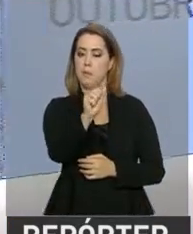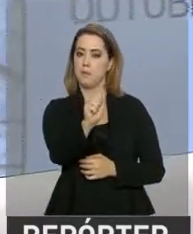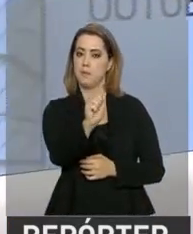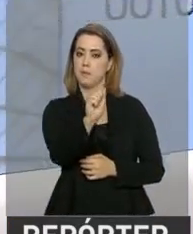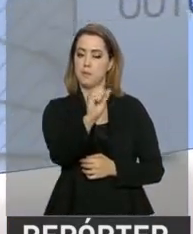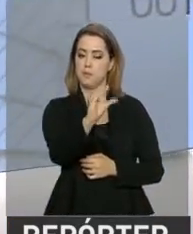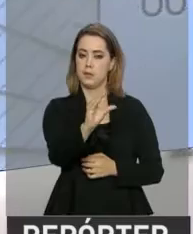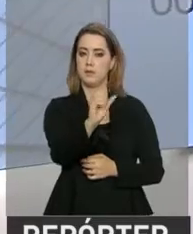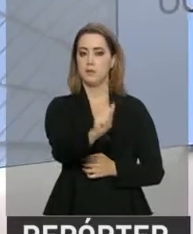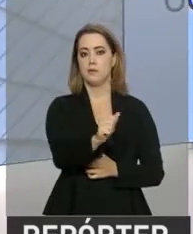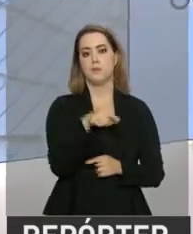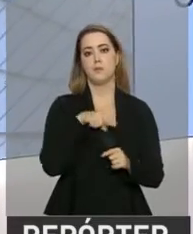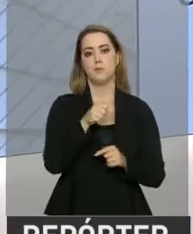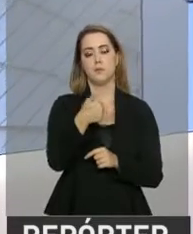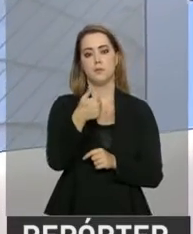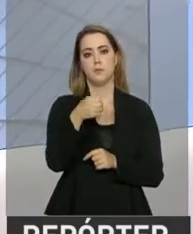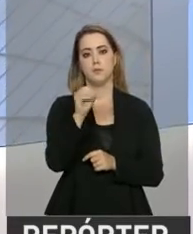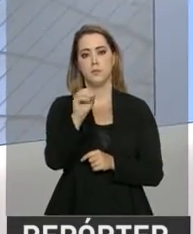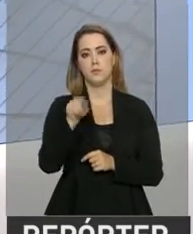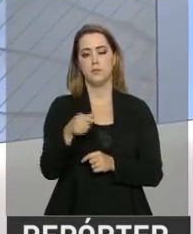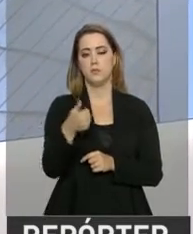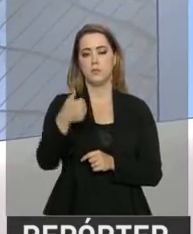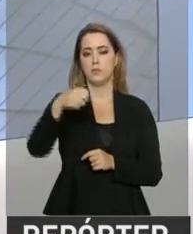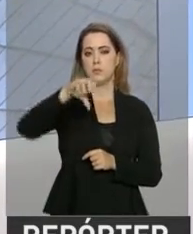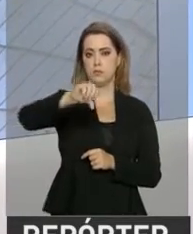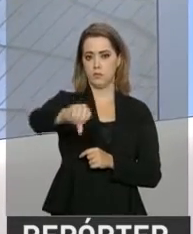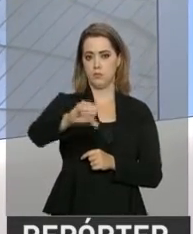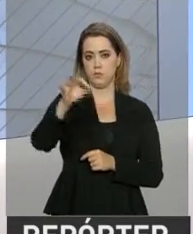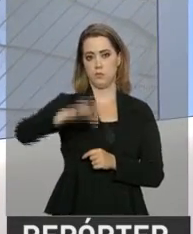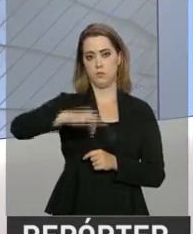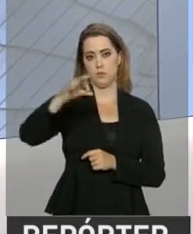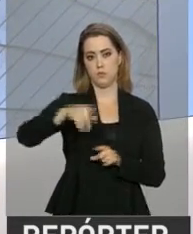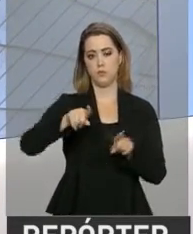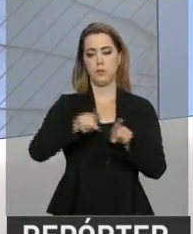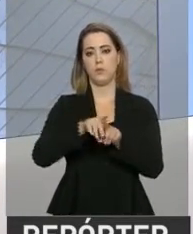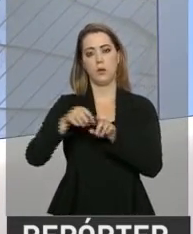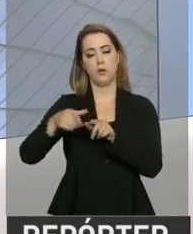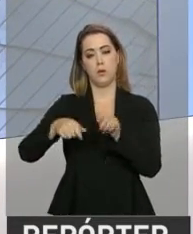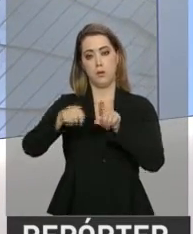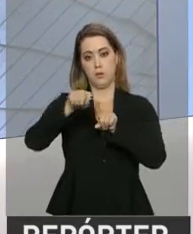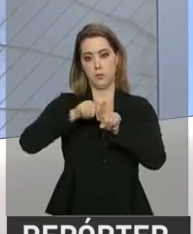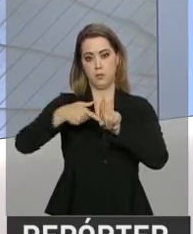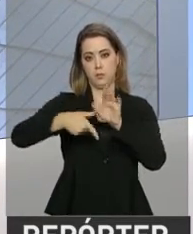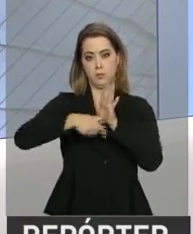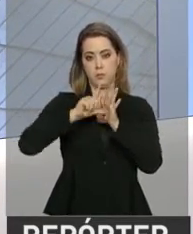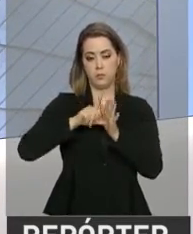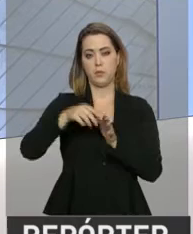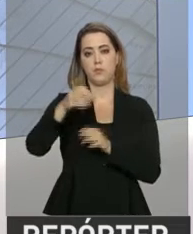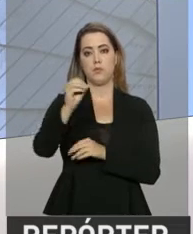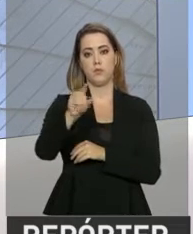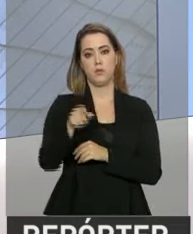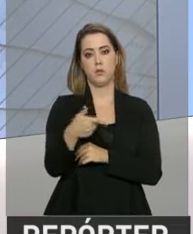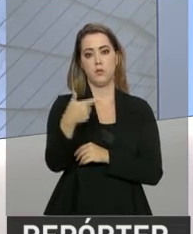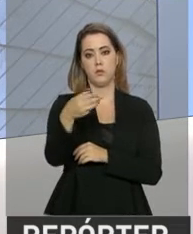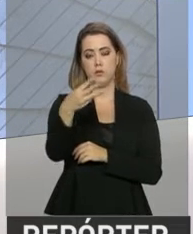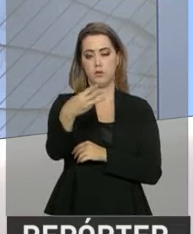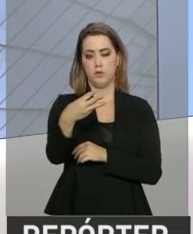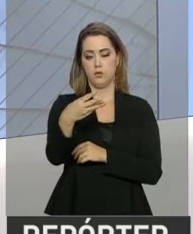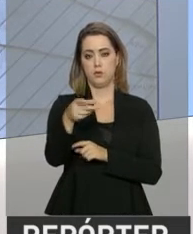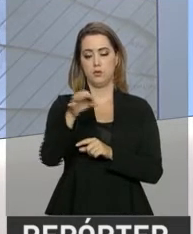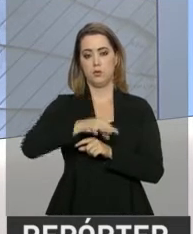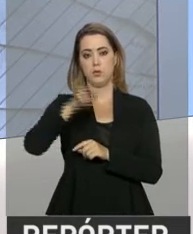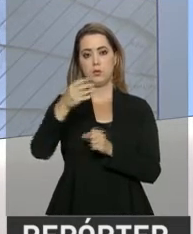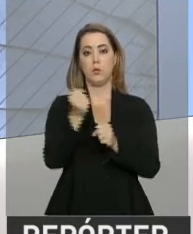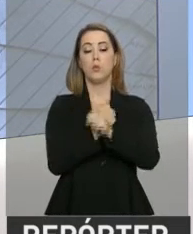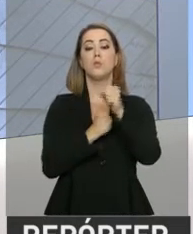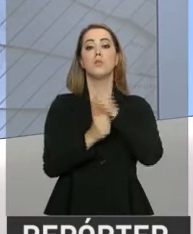outubro fechou em 0,19%. Em setembro, o IPCA 15 foi de 0,23%. Para se ter uma ideia, em outubro do